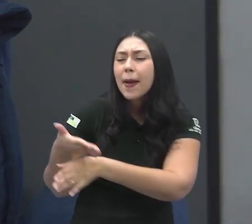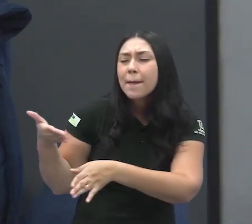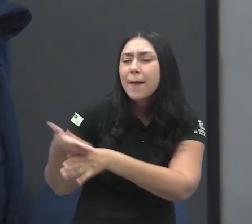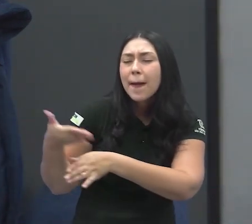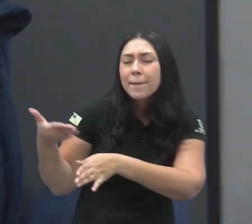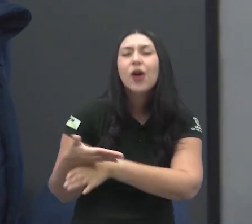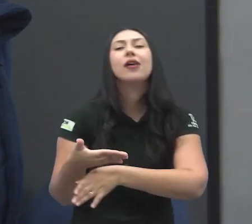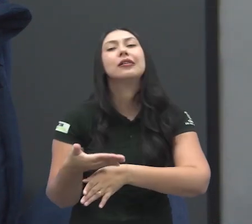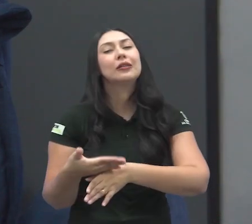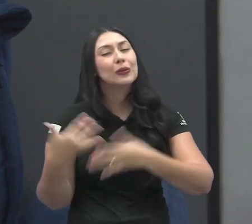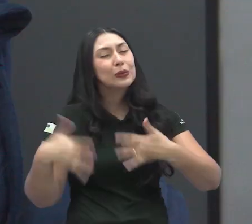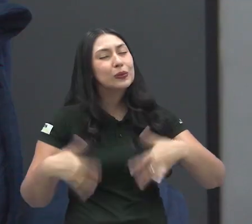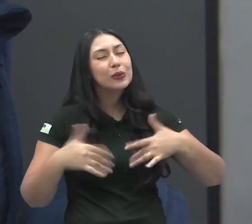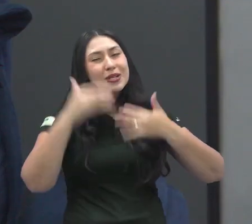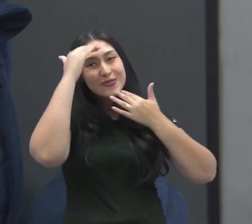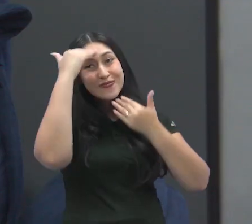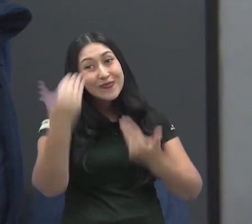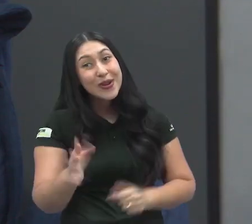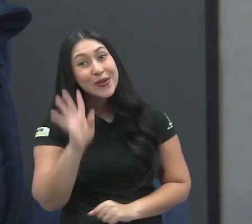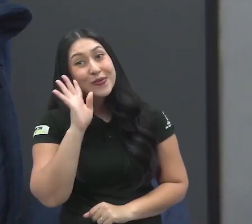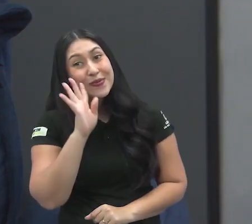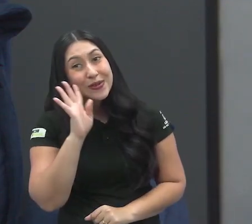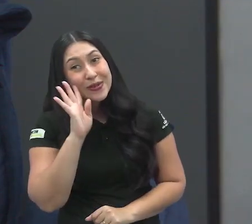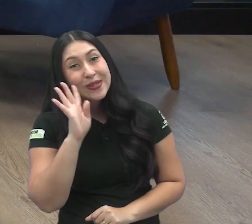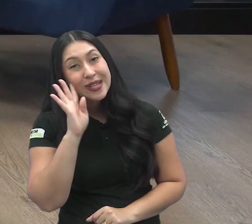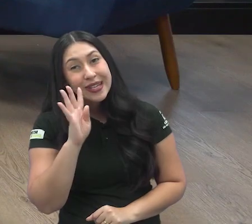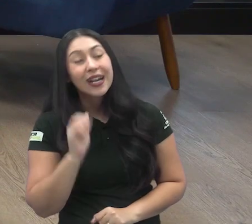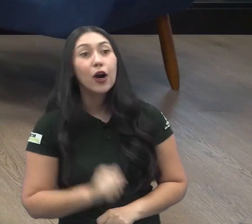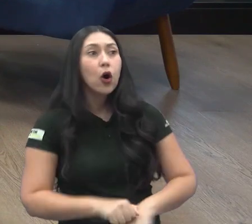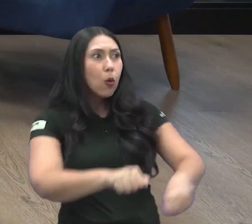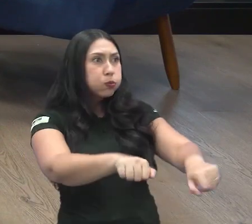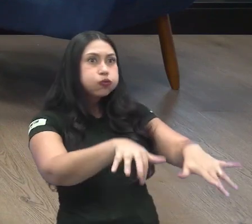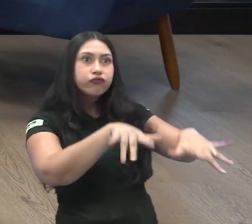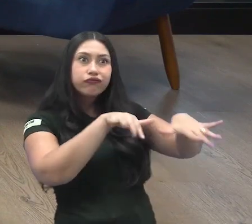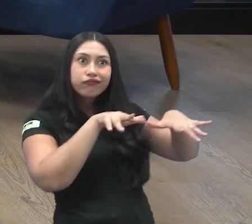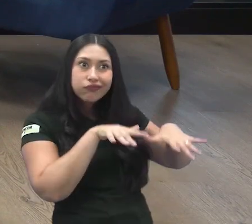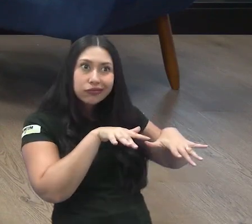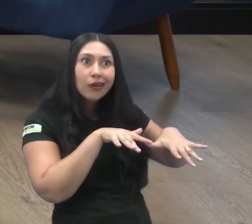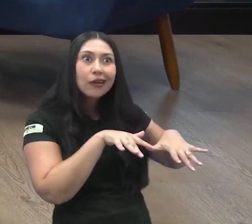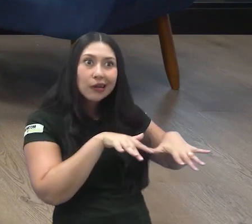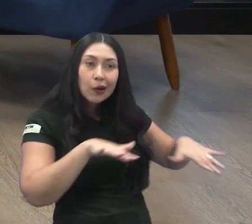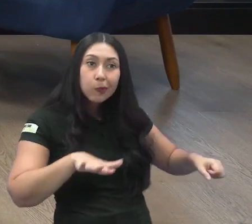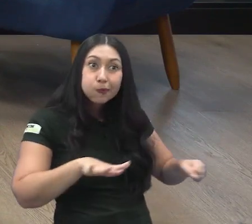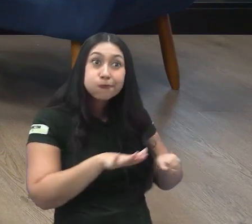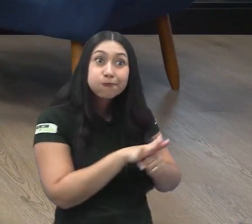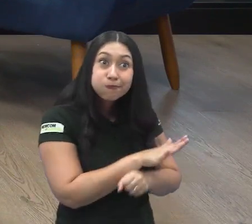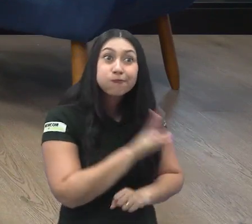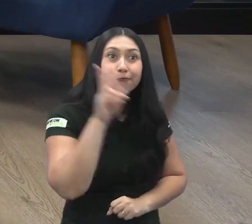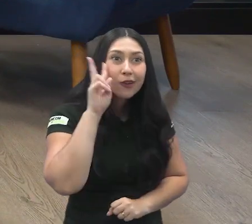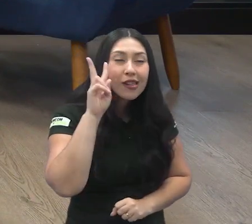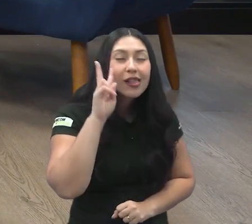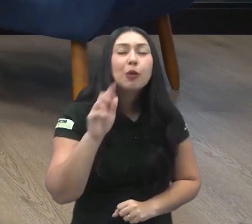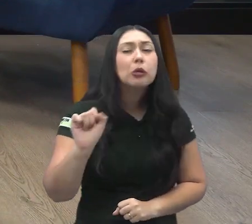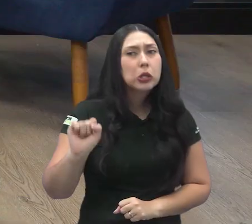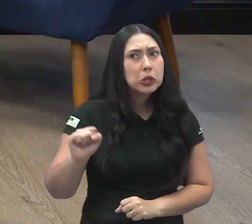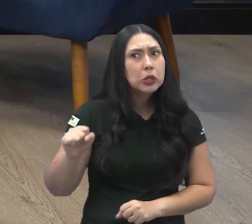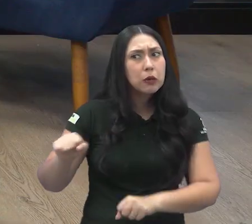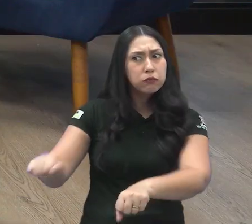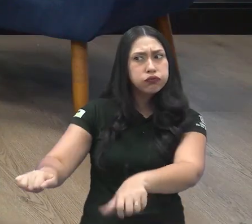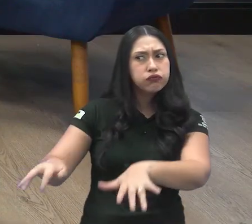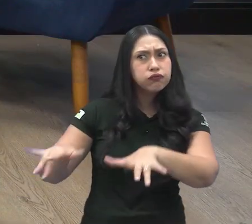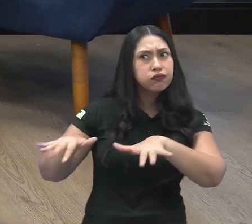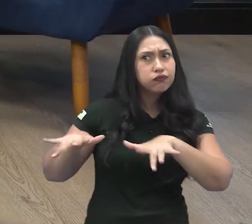apoio. Foi uma homenagem muito bacana. O auditório estava lotado, né? Estava lotado